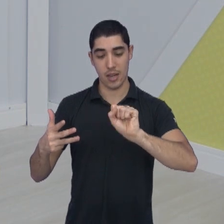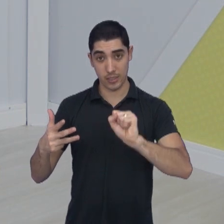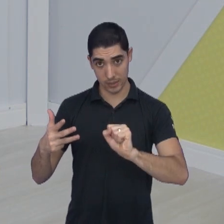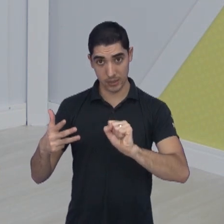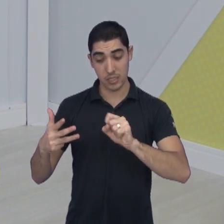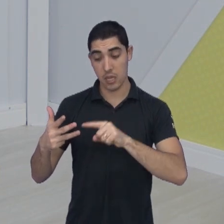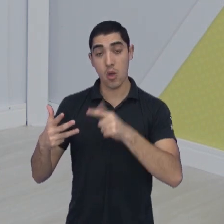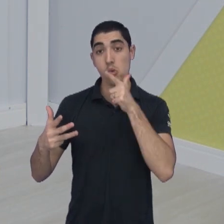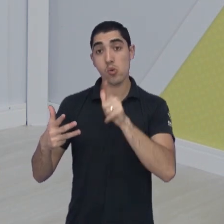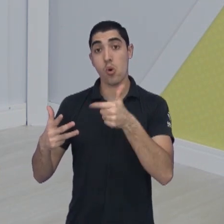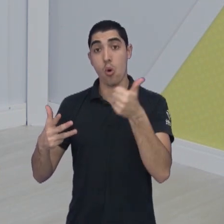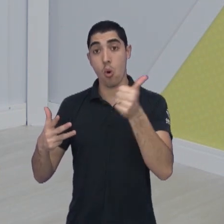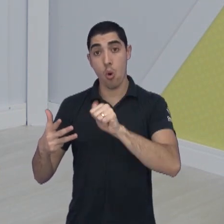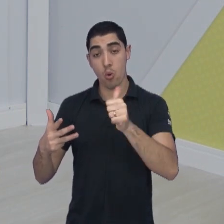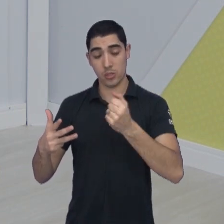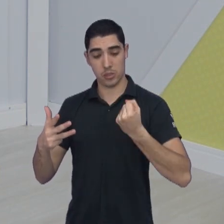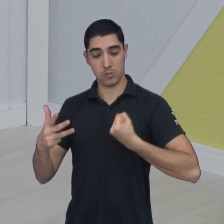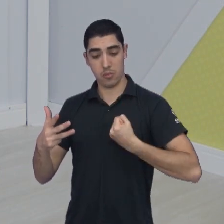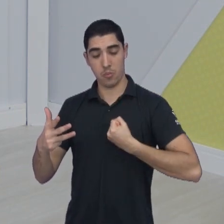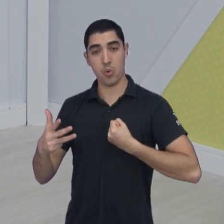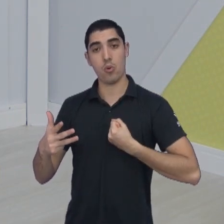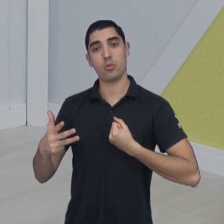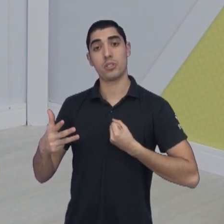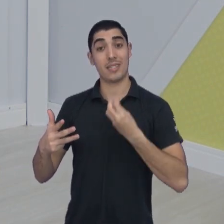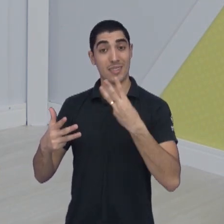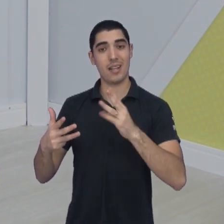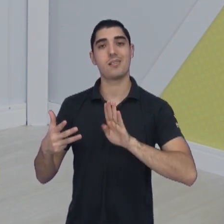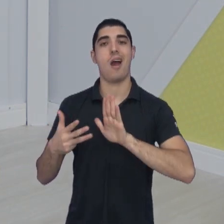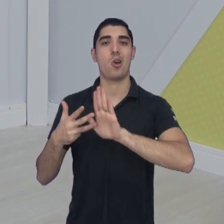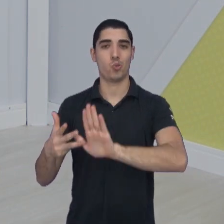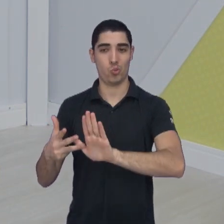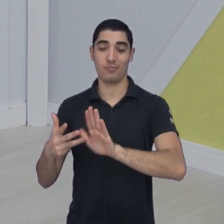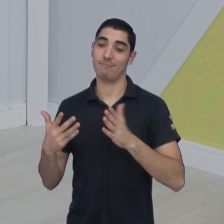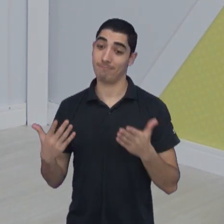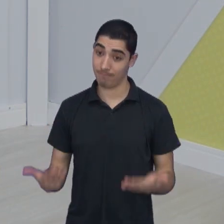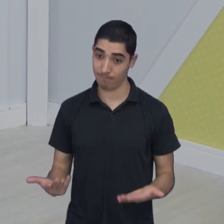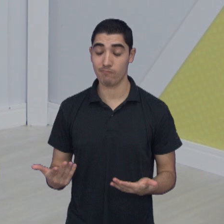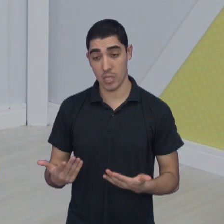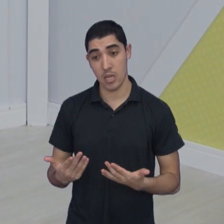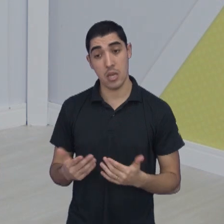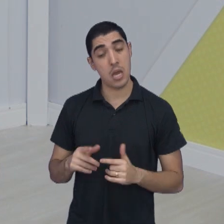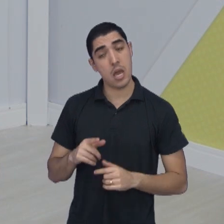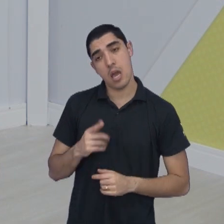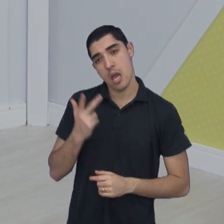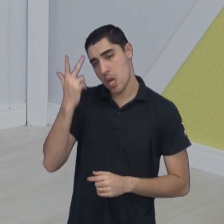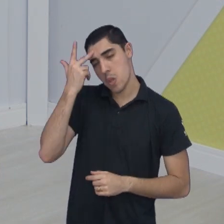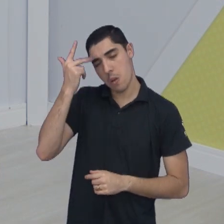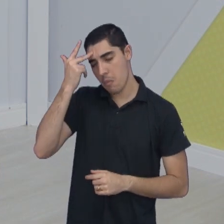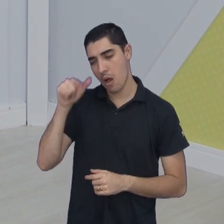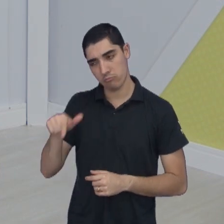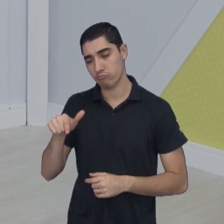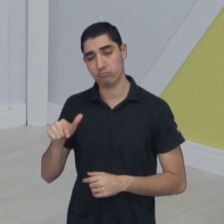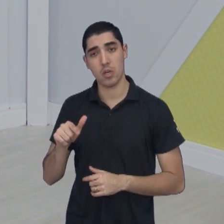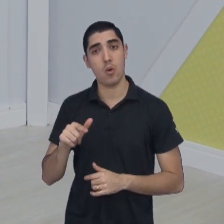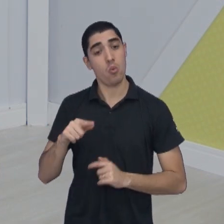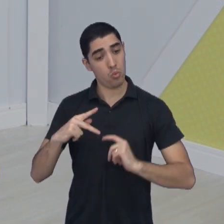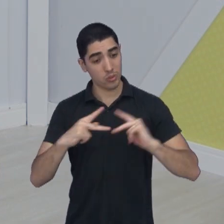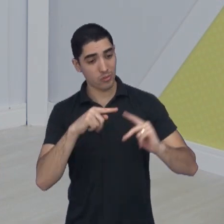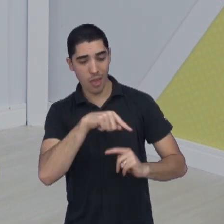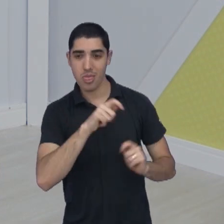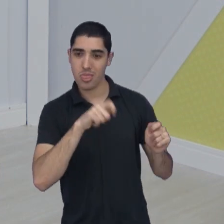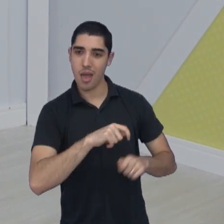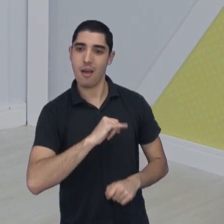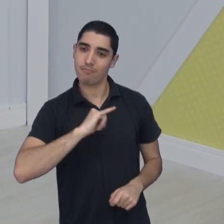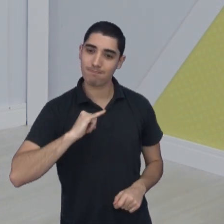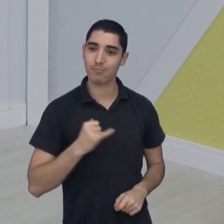Franca, 11 pontos, 6 rebotes e 3 assistências. Faz parte da vida, acontece, era um jogo que, de repente, São José poderia